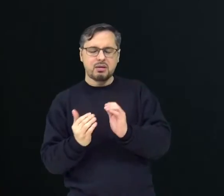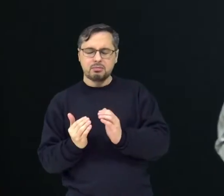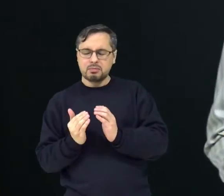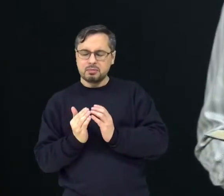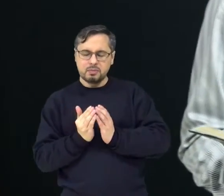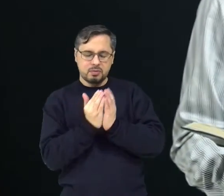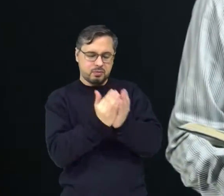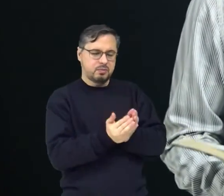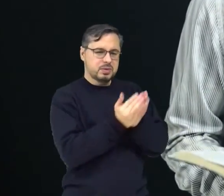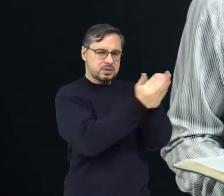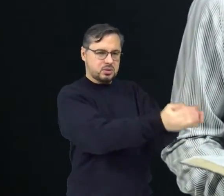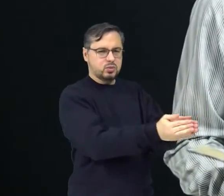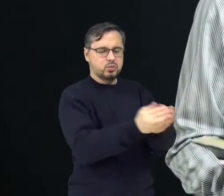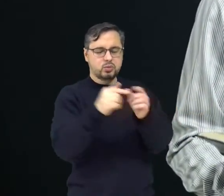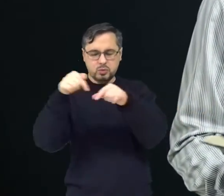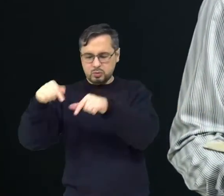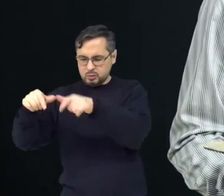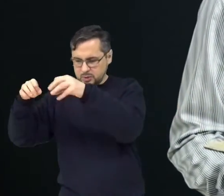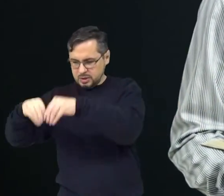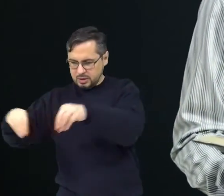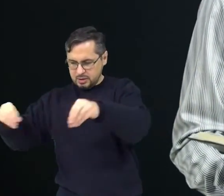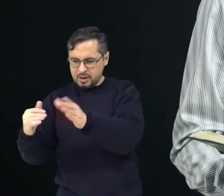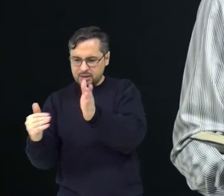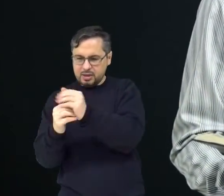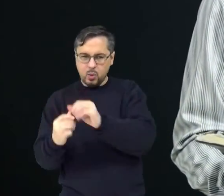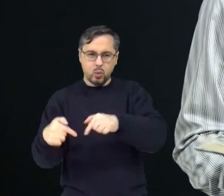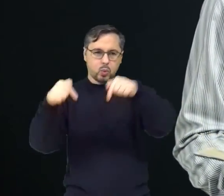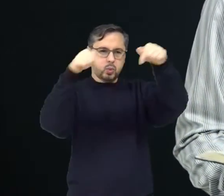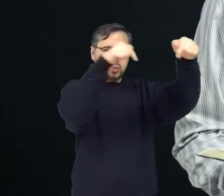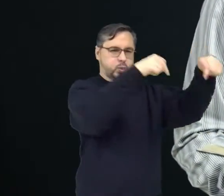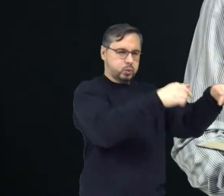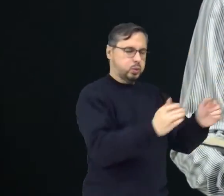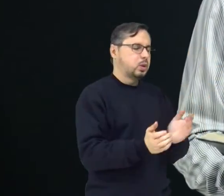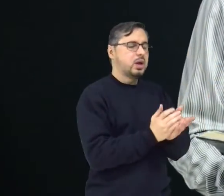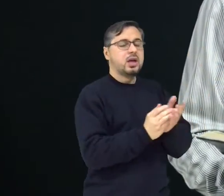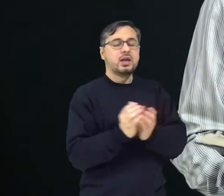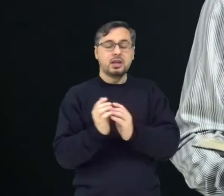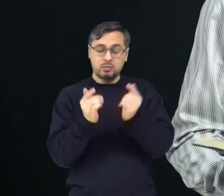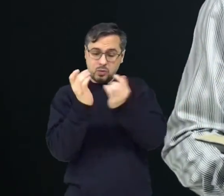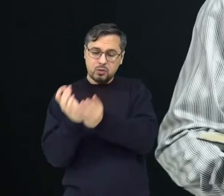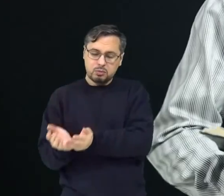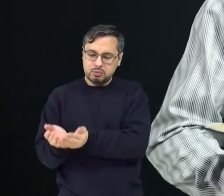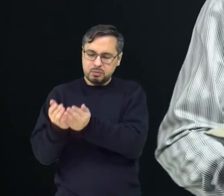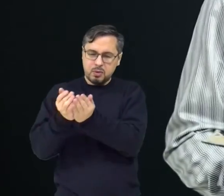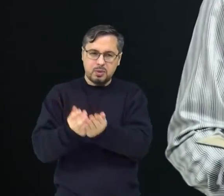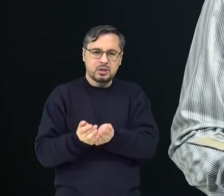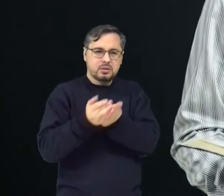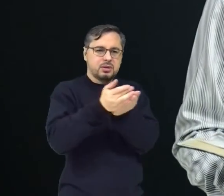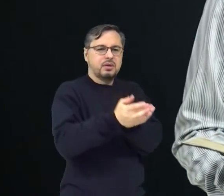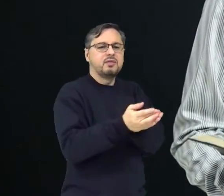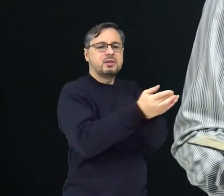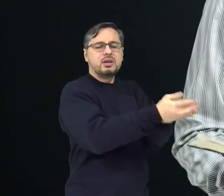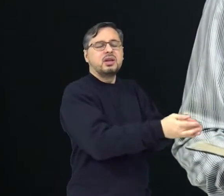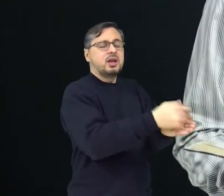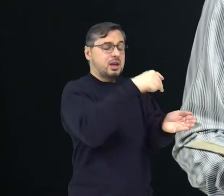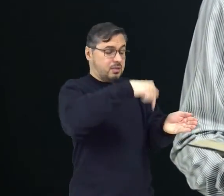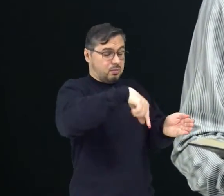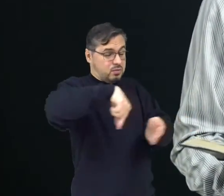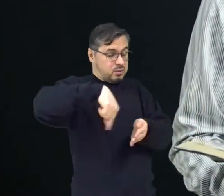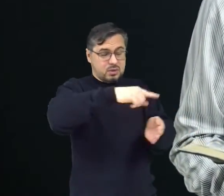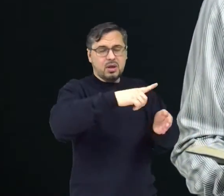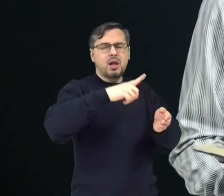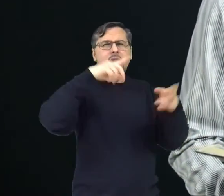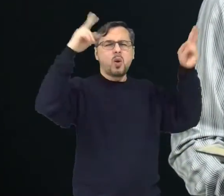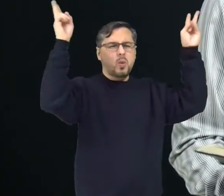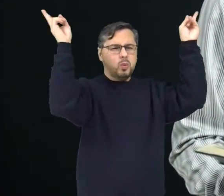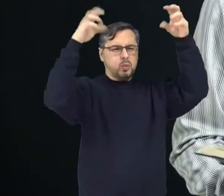discípulos, levanta-se uma grande tempestade. Jesus está dormindo, está deitado, porque obviamente